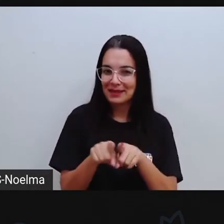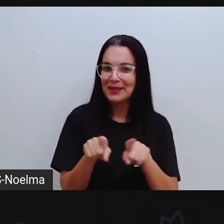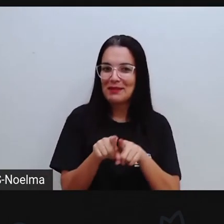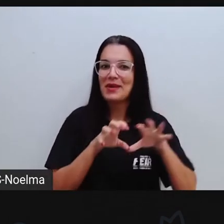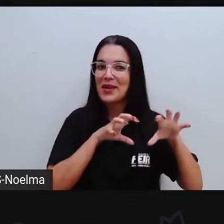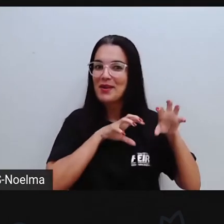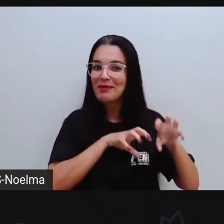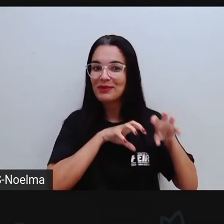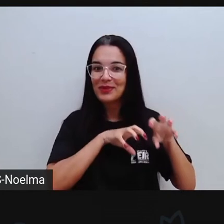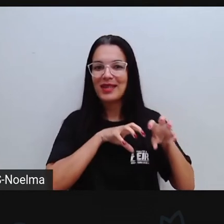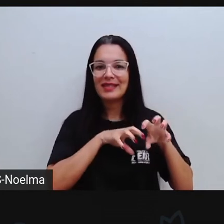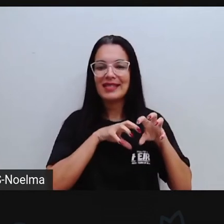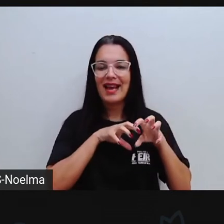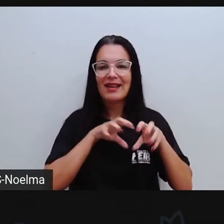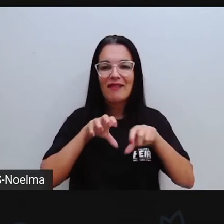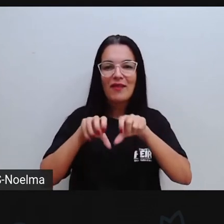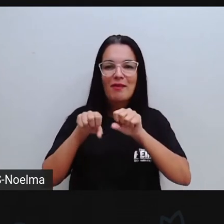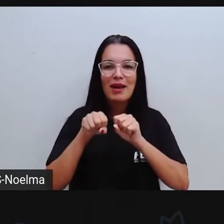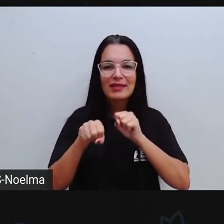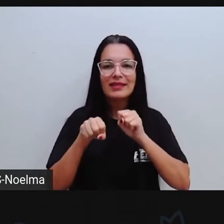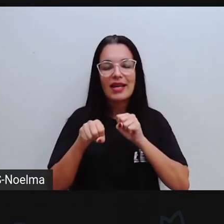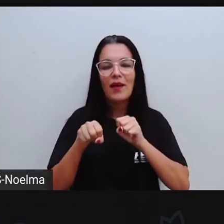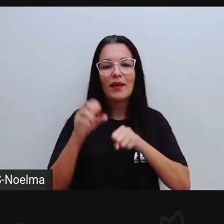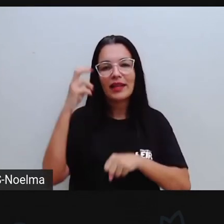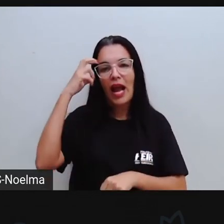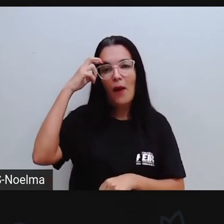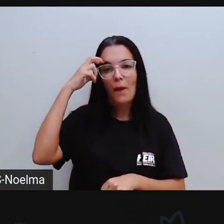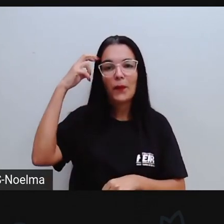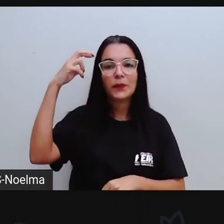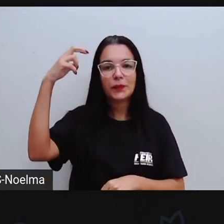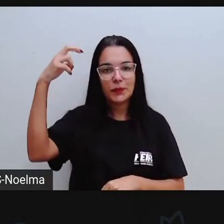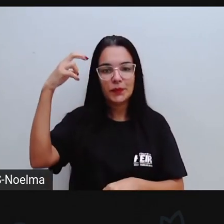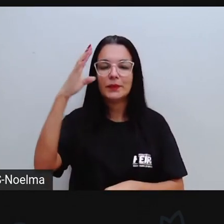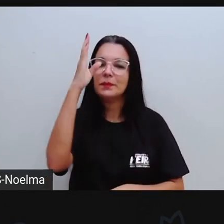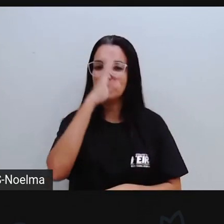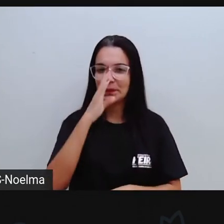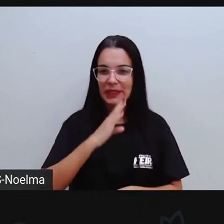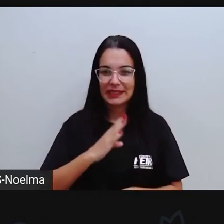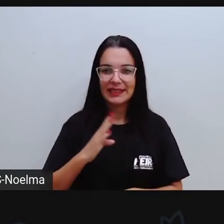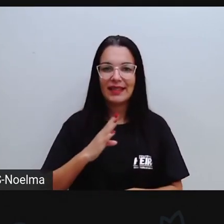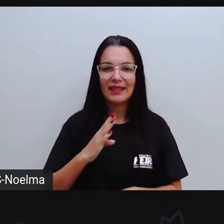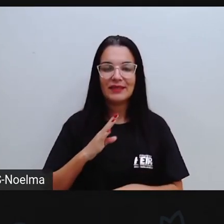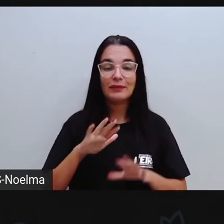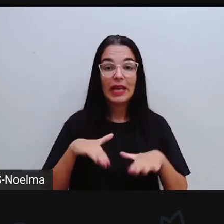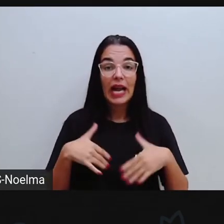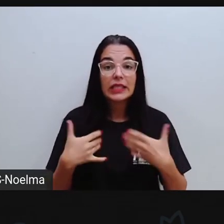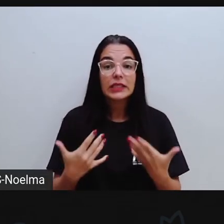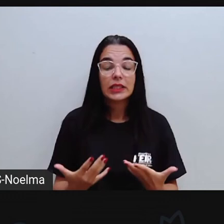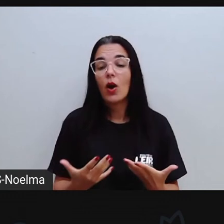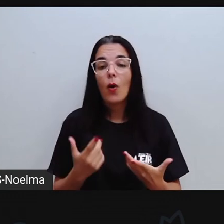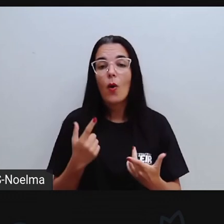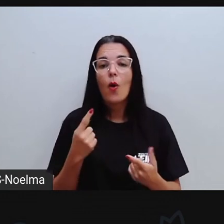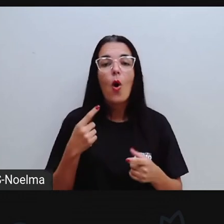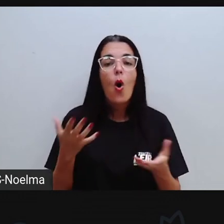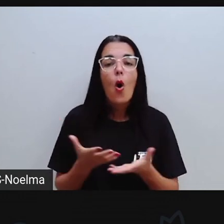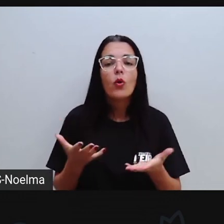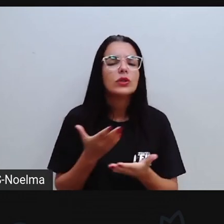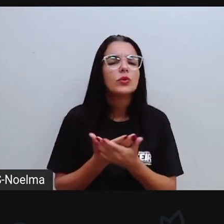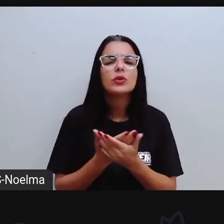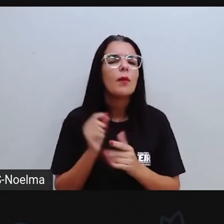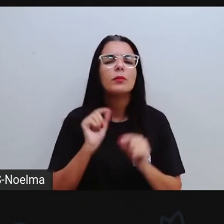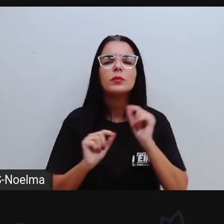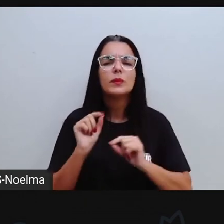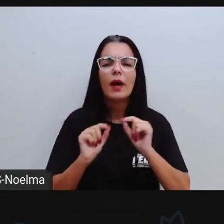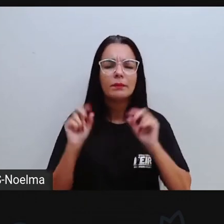aí na formação da cultura brasileira, né? Então, o que nós estudamos hoje? Hoje nós